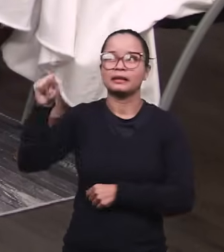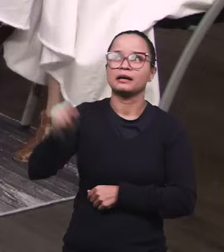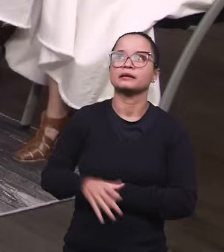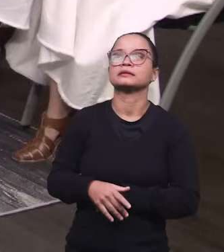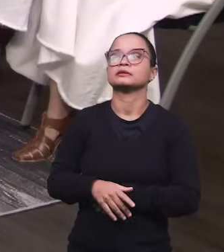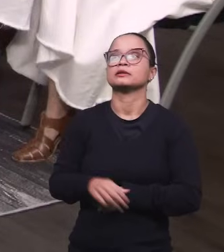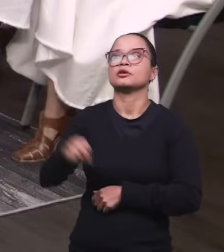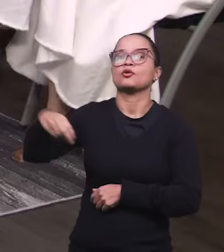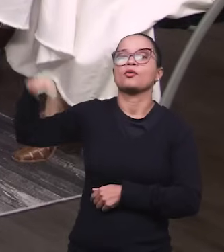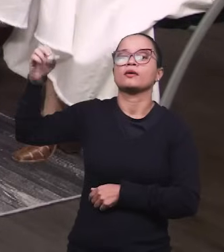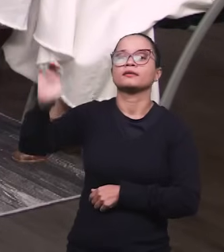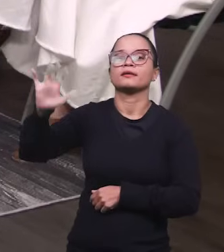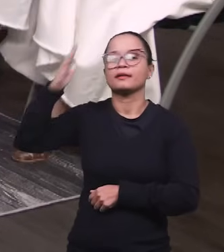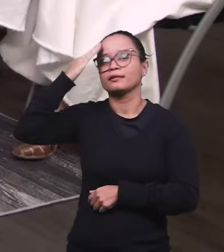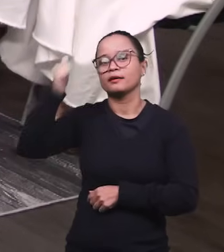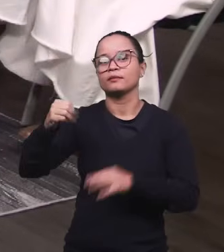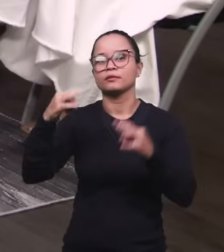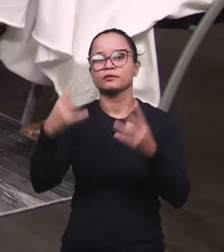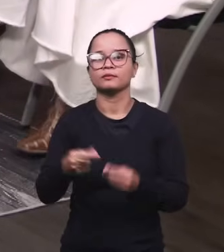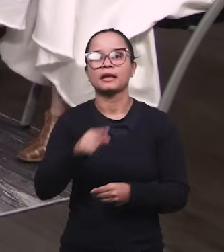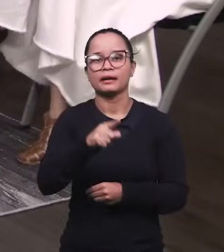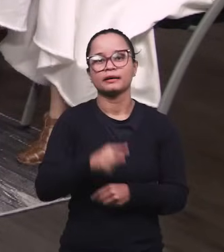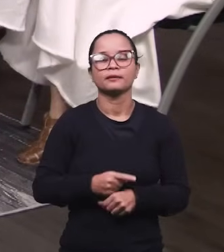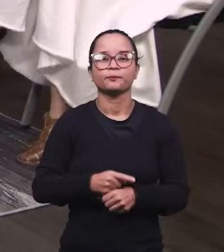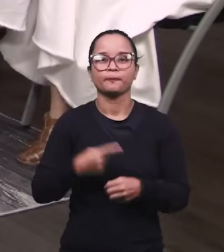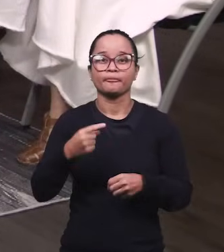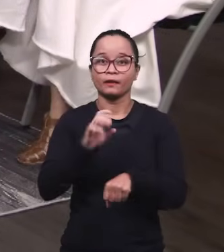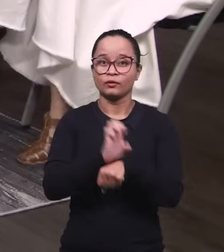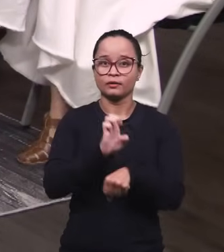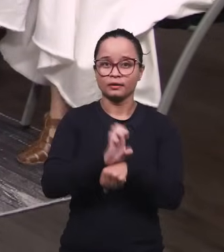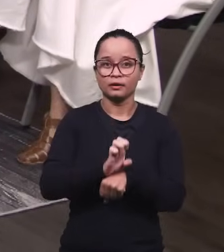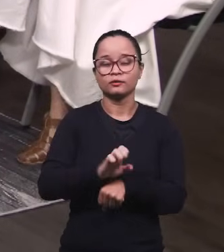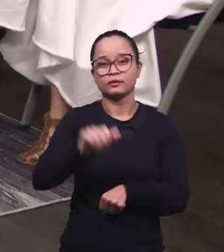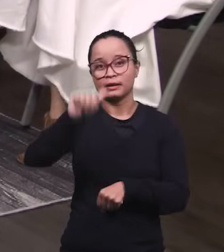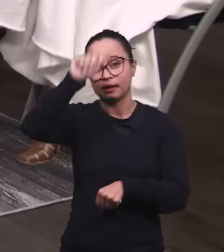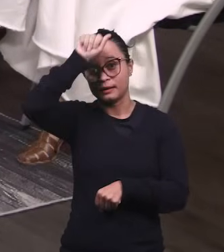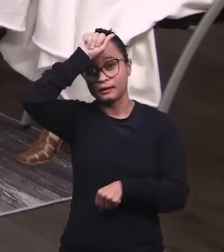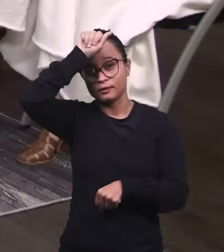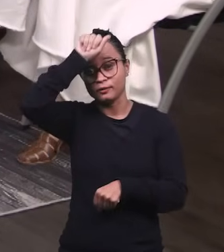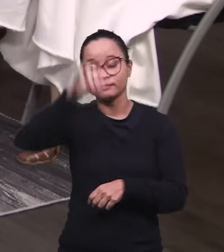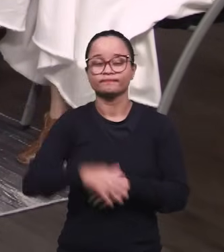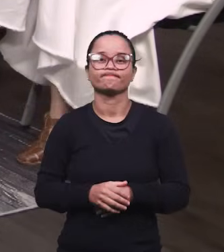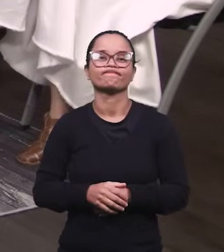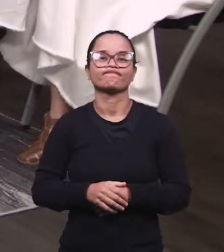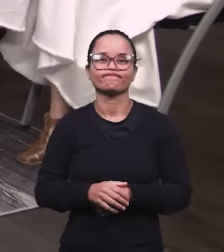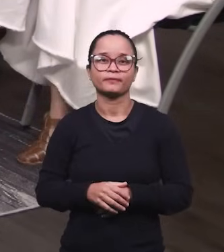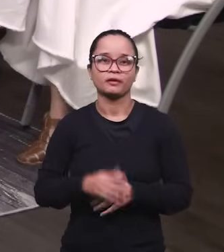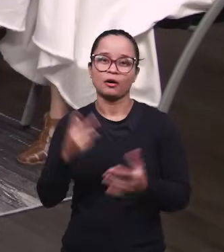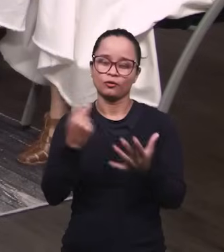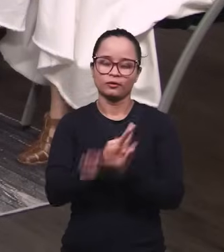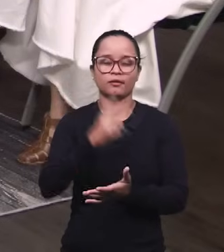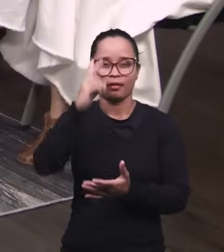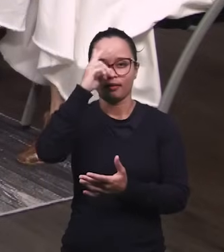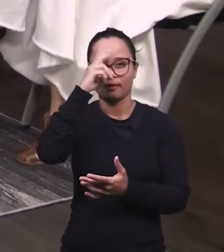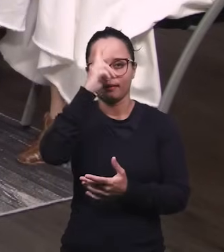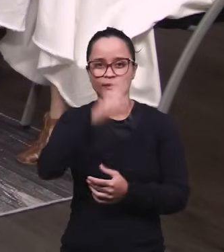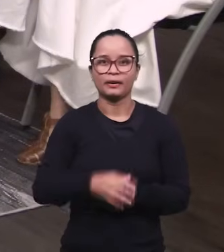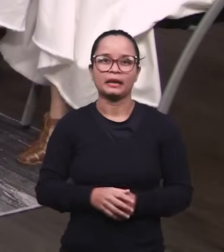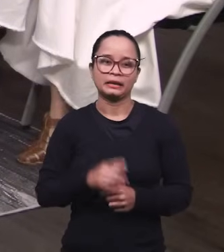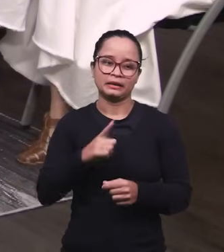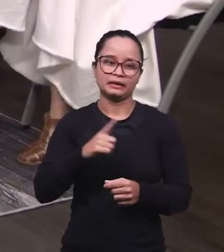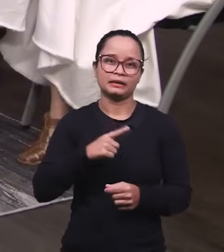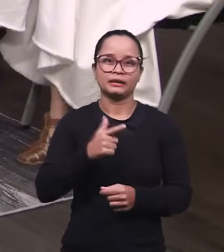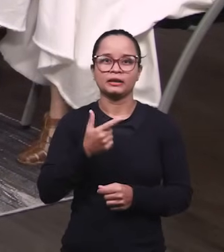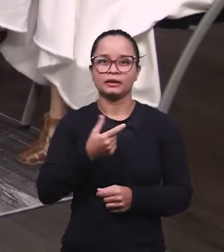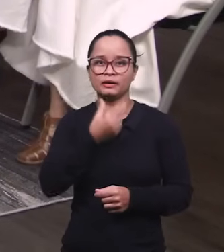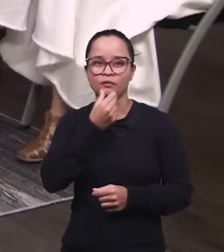sabe tudo. E teve aquele evento em Aracruz, né? Sim. Que em novembro. Vitória também. Que Vitória também. Então,